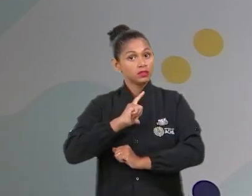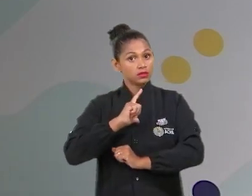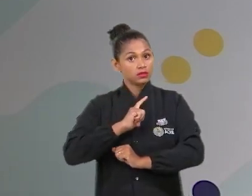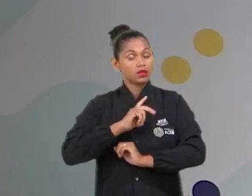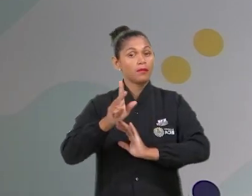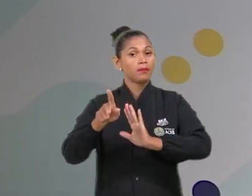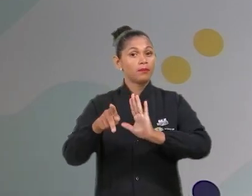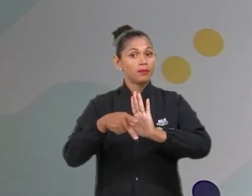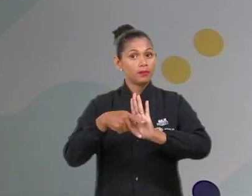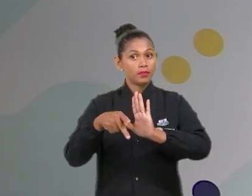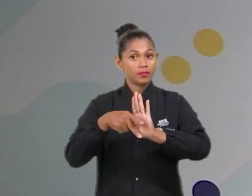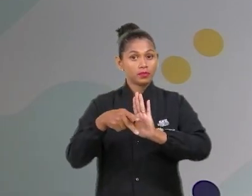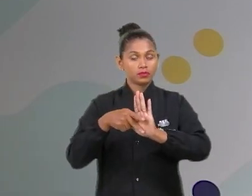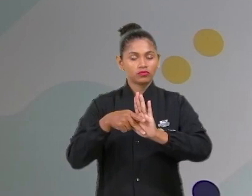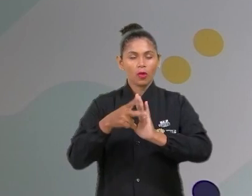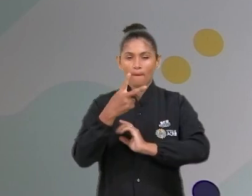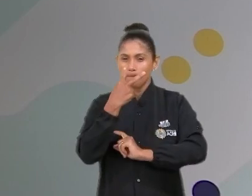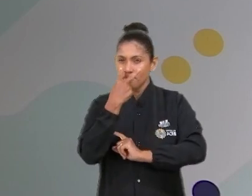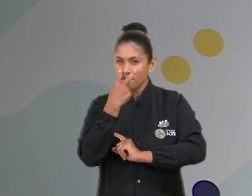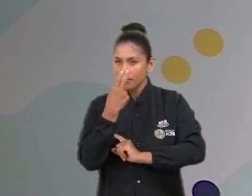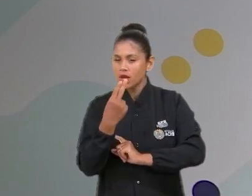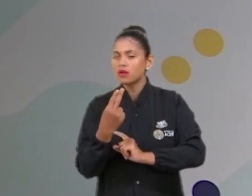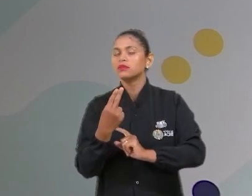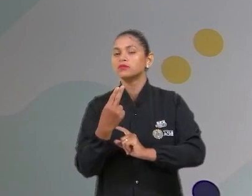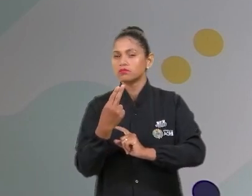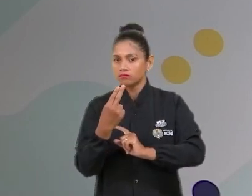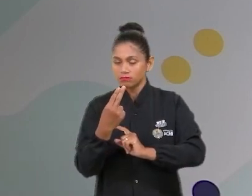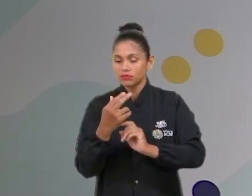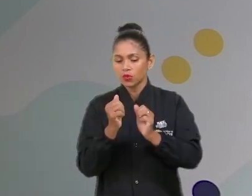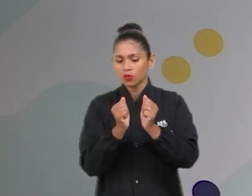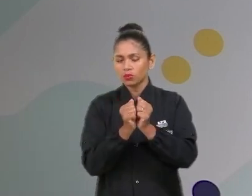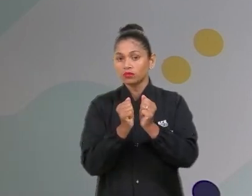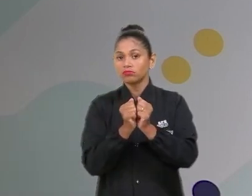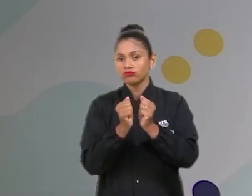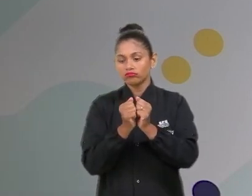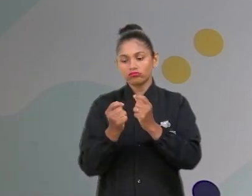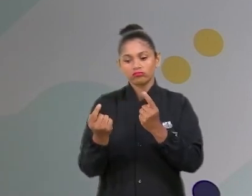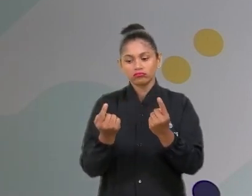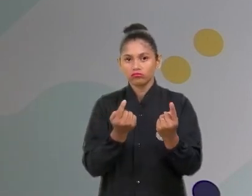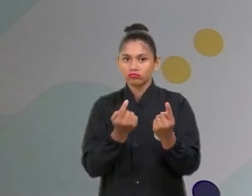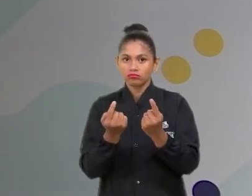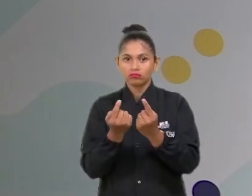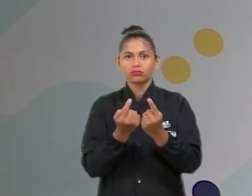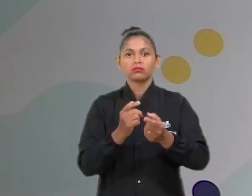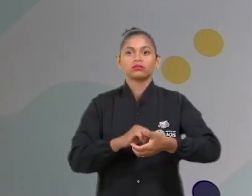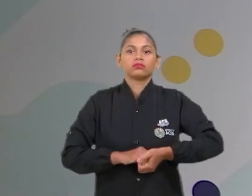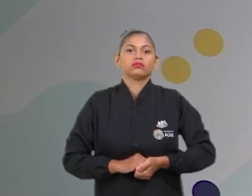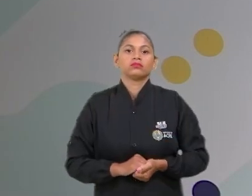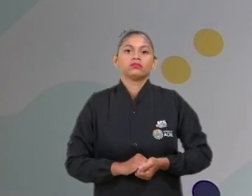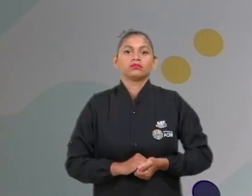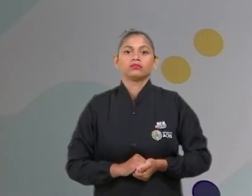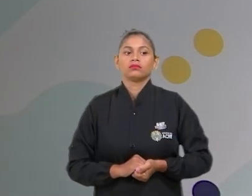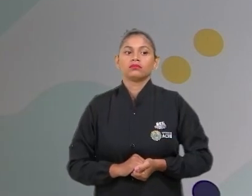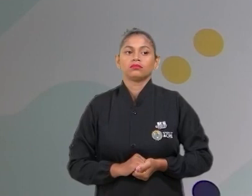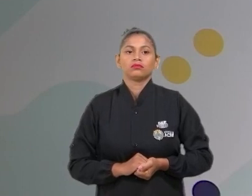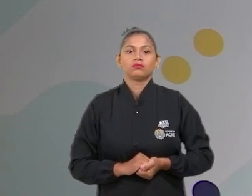propriedades semelhantes, muito próximas um do outro, ok?